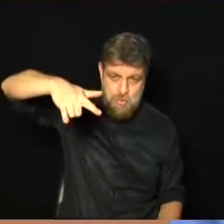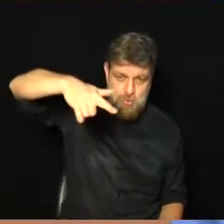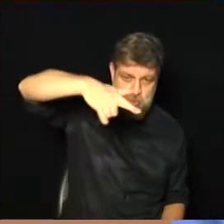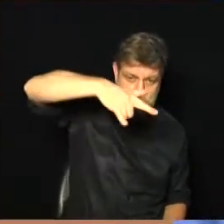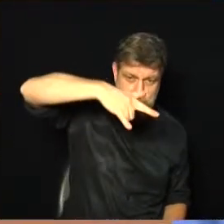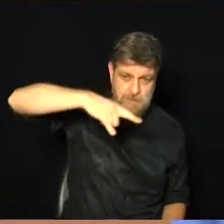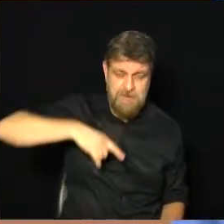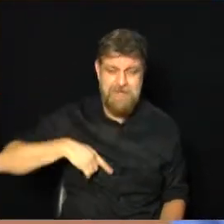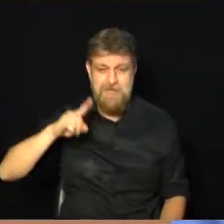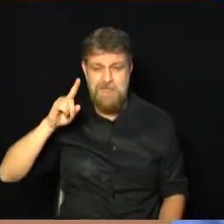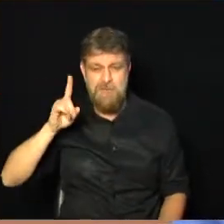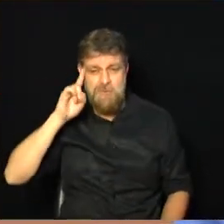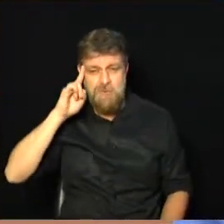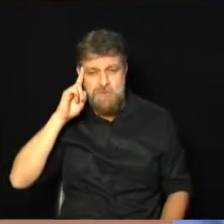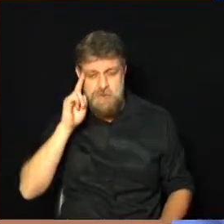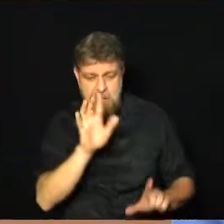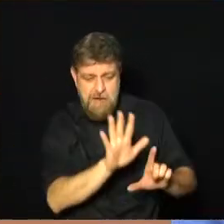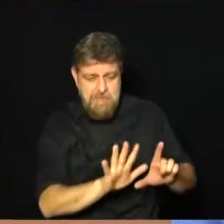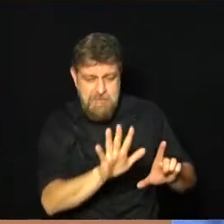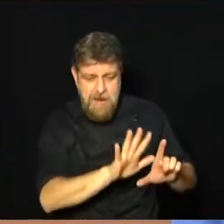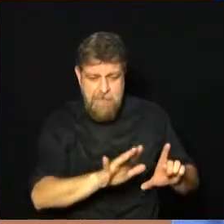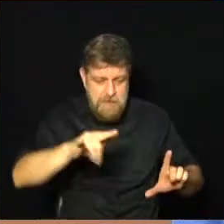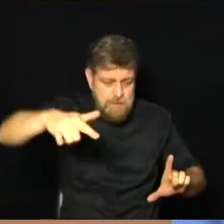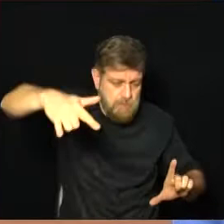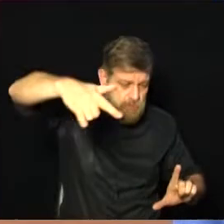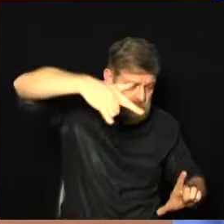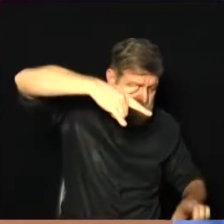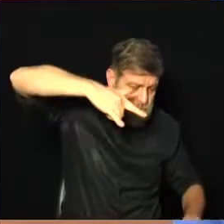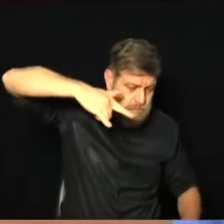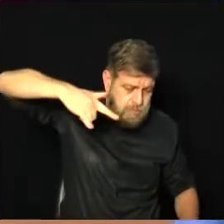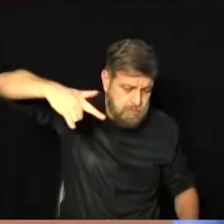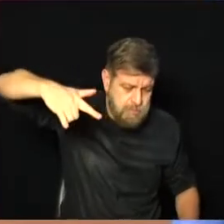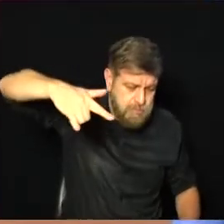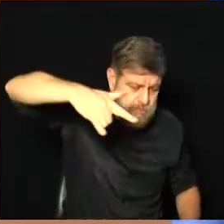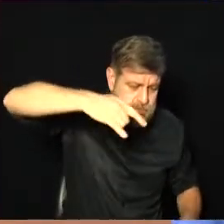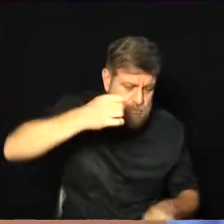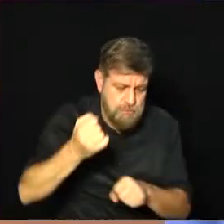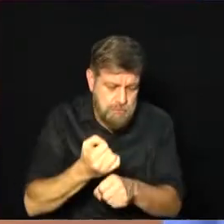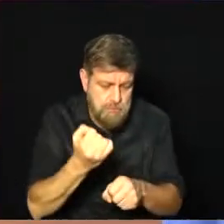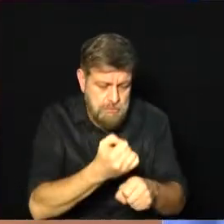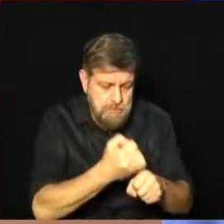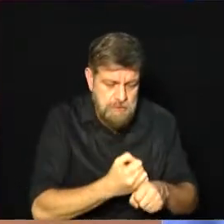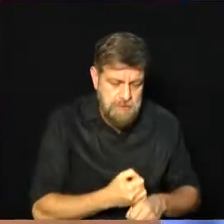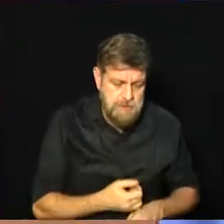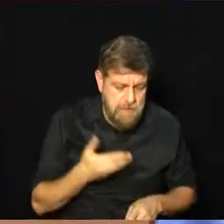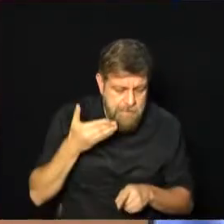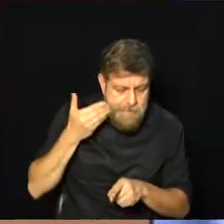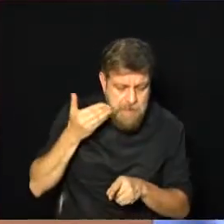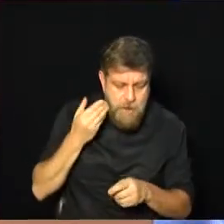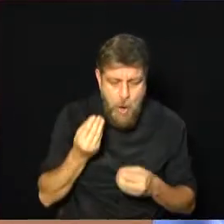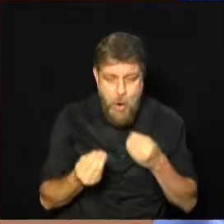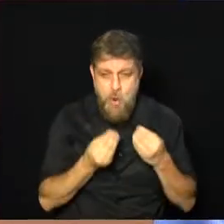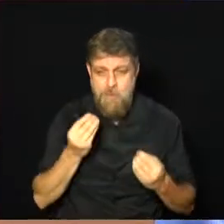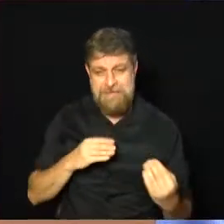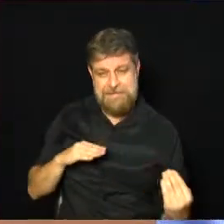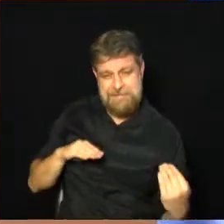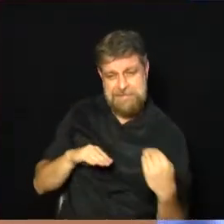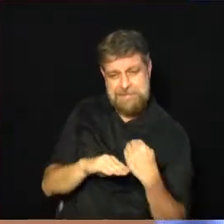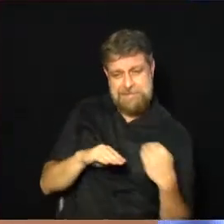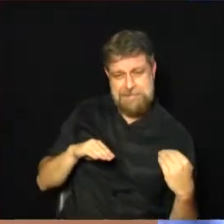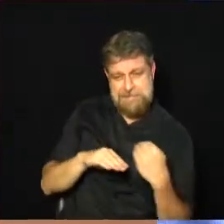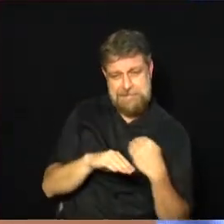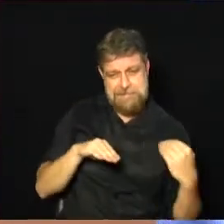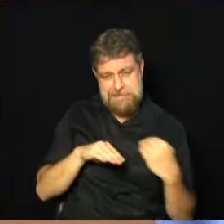imagens diárias do drone nos locais da obra para entendermos como que o trânsito estava se comportando